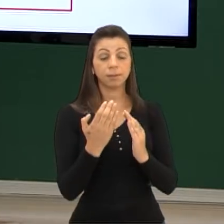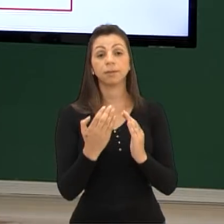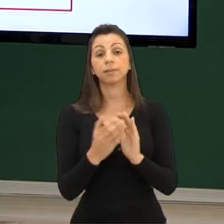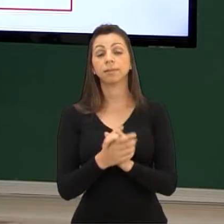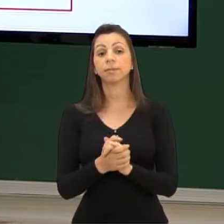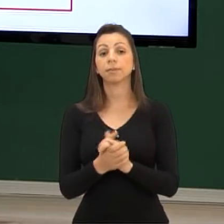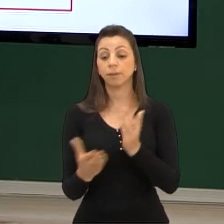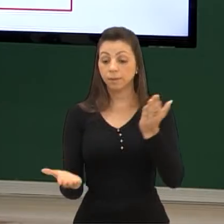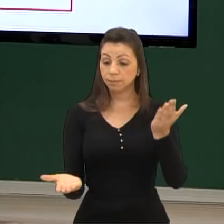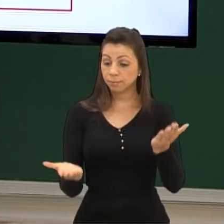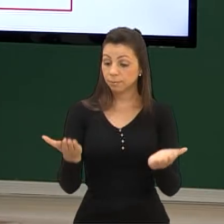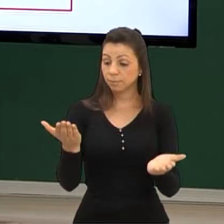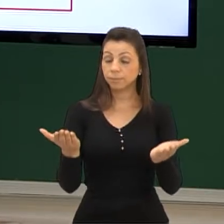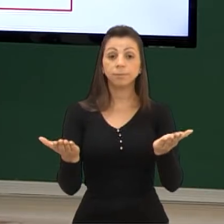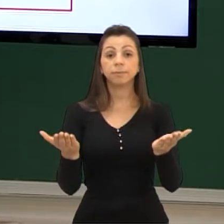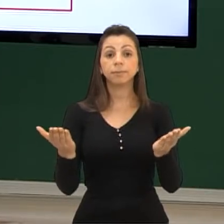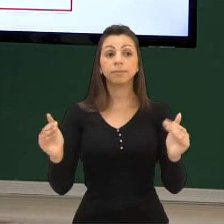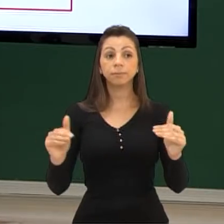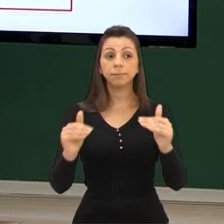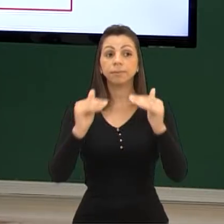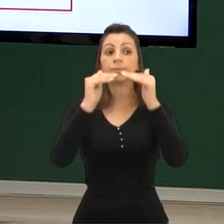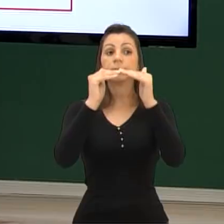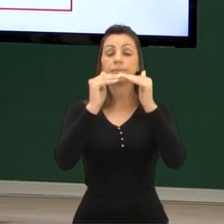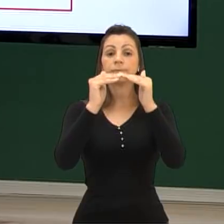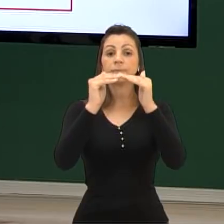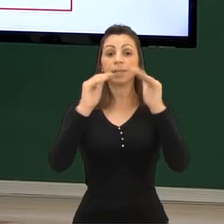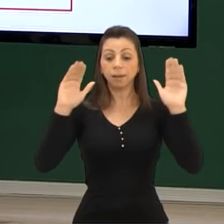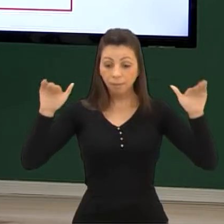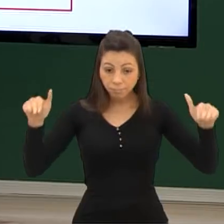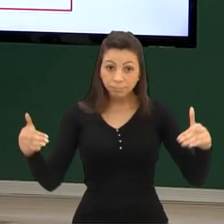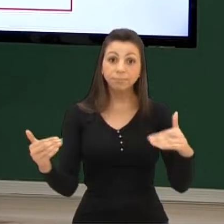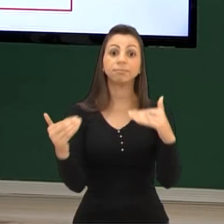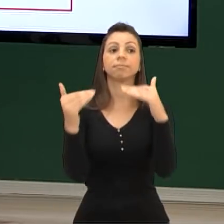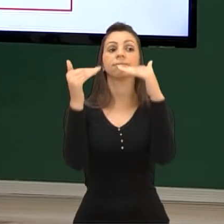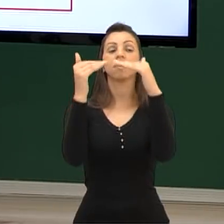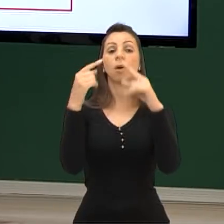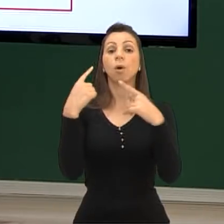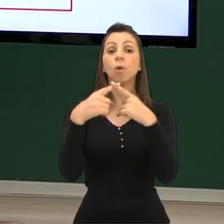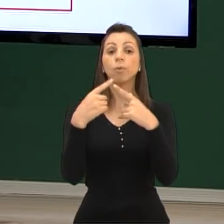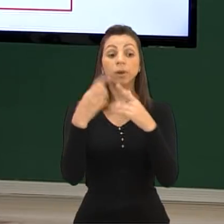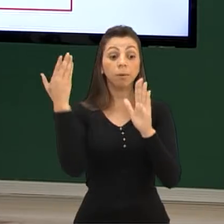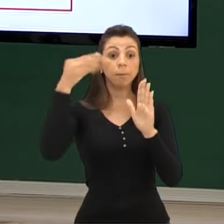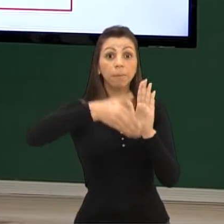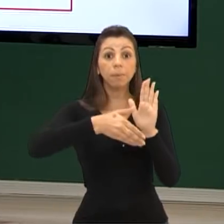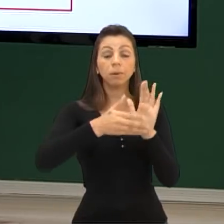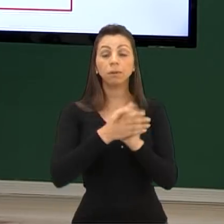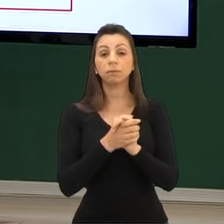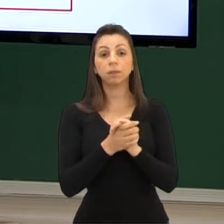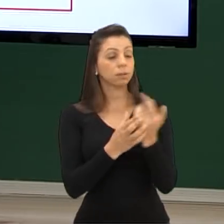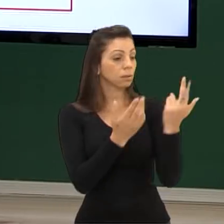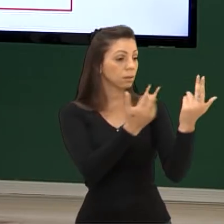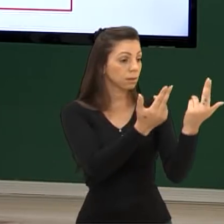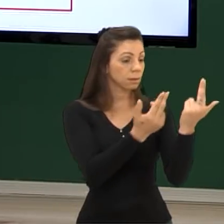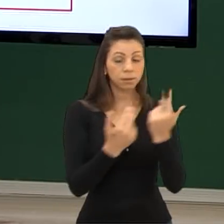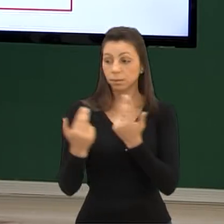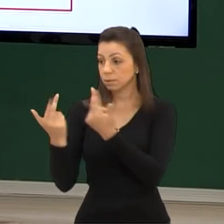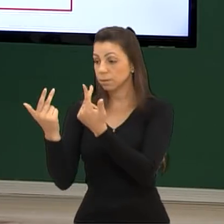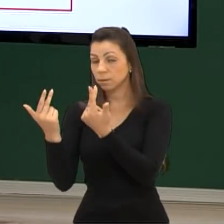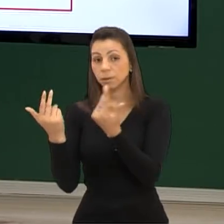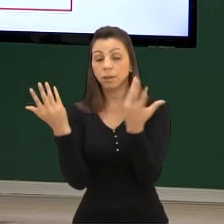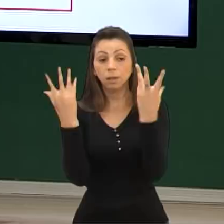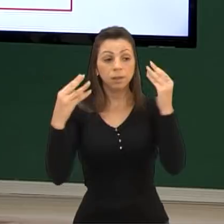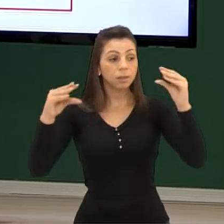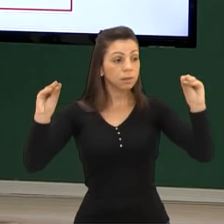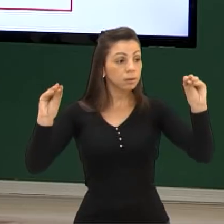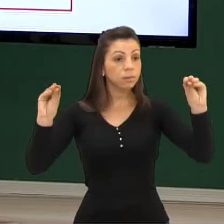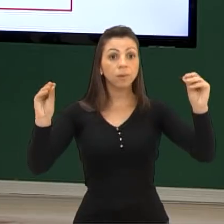das proporções, ela é equivalente. Aqui a gente está comprovando a equivalência entre